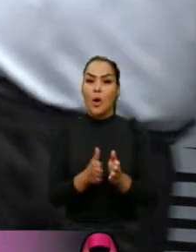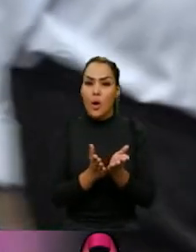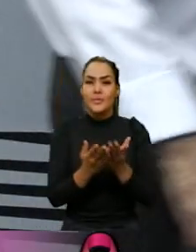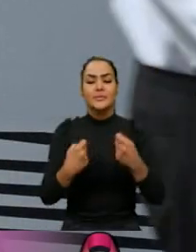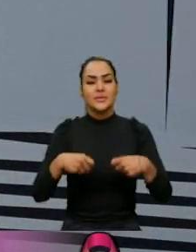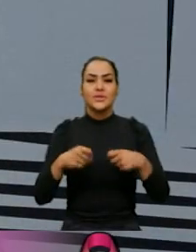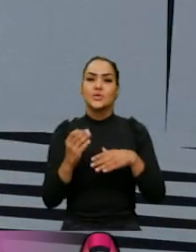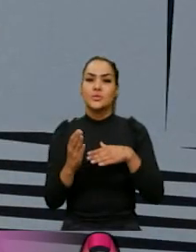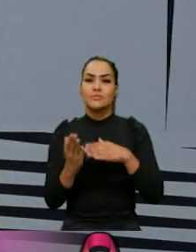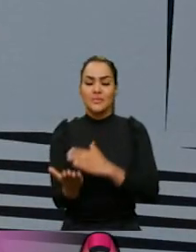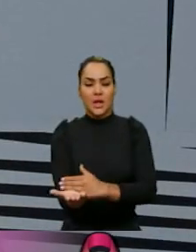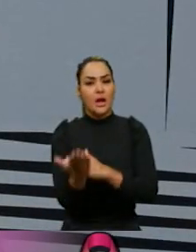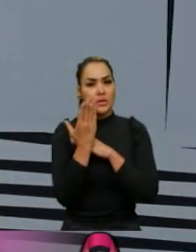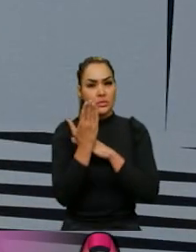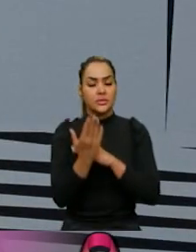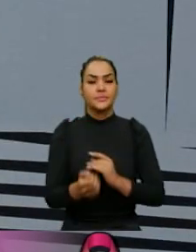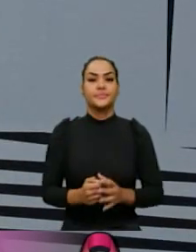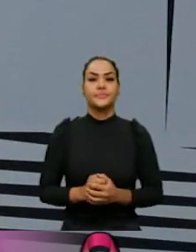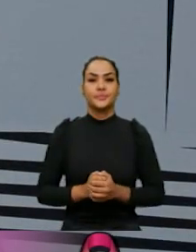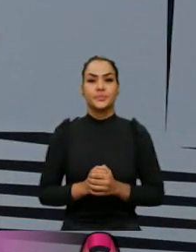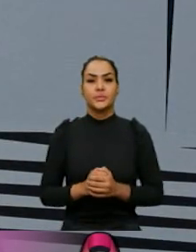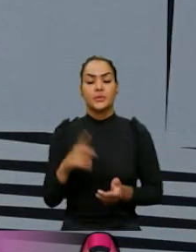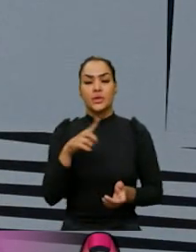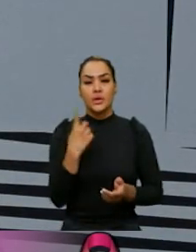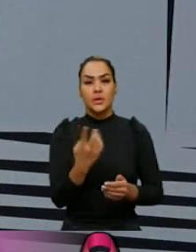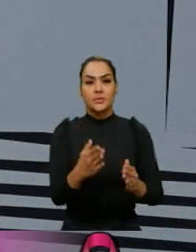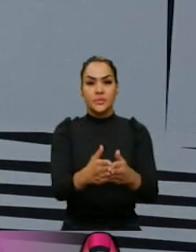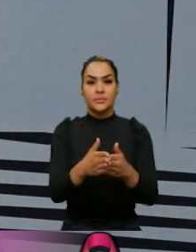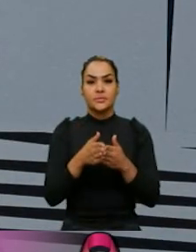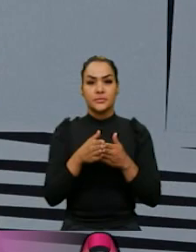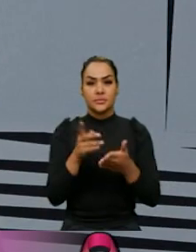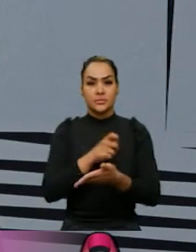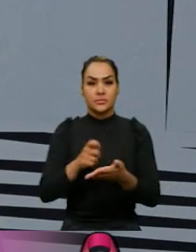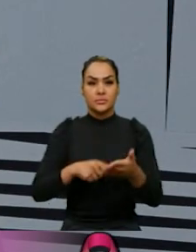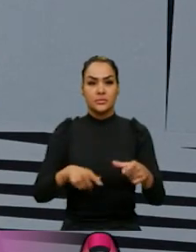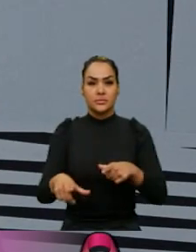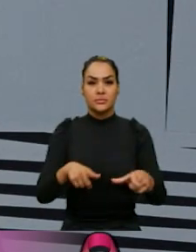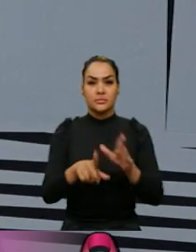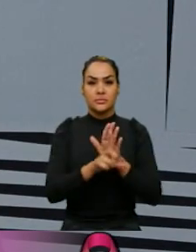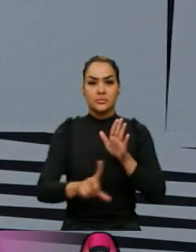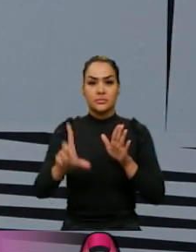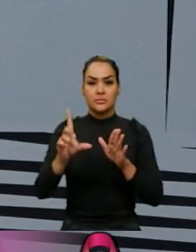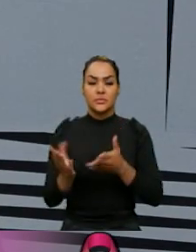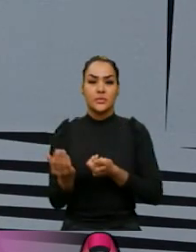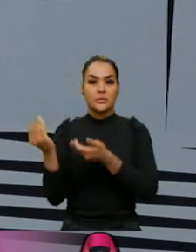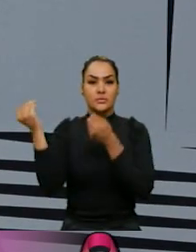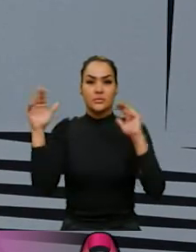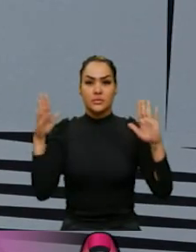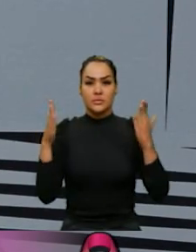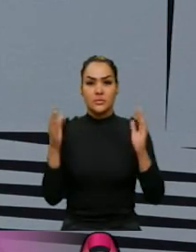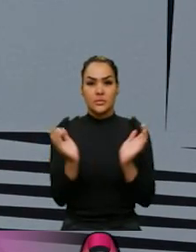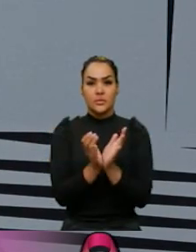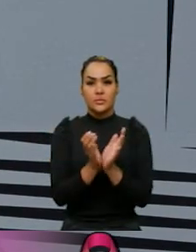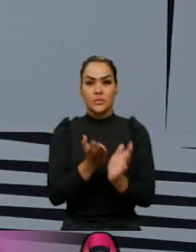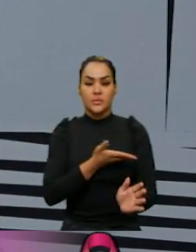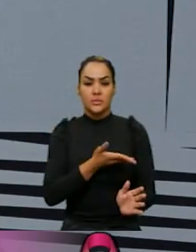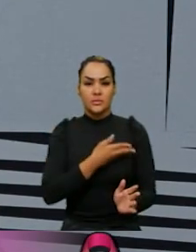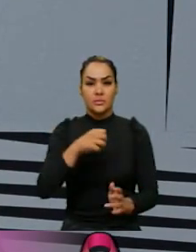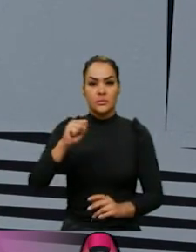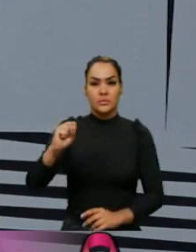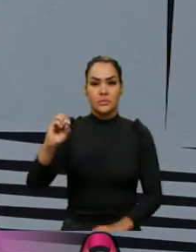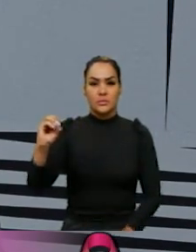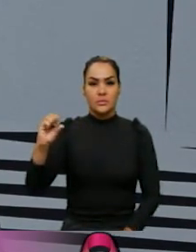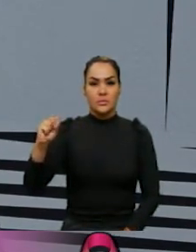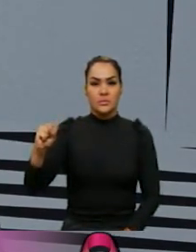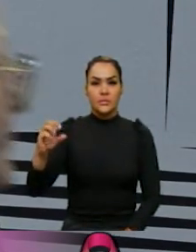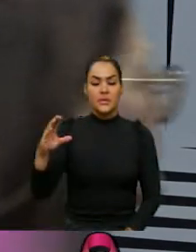forma regimental, seja consignado em ata de nossos trabalhos legislativo, um voto de aplauso ao grupo de amigos SOS